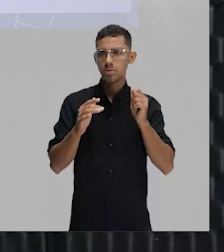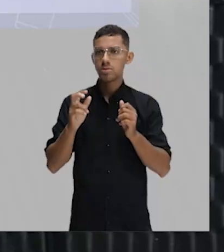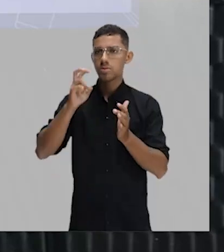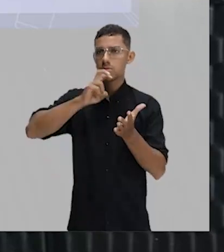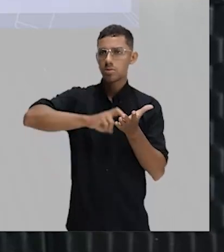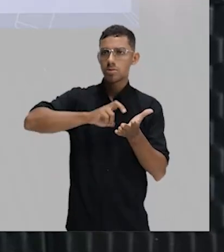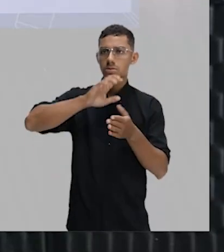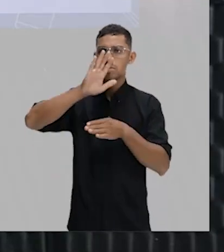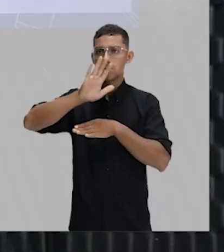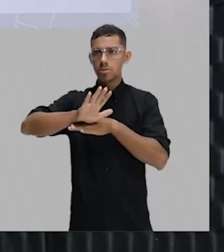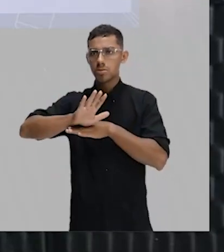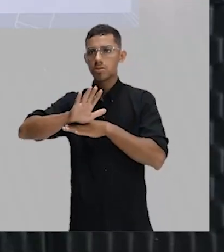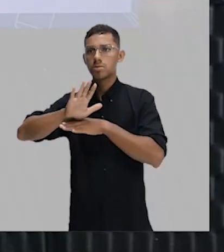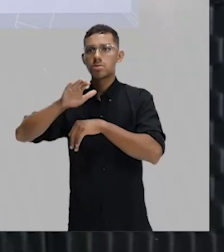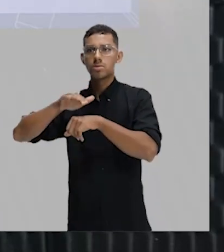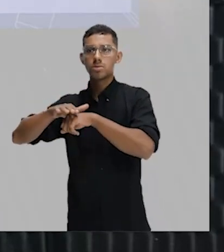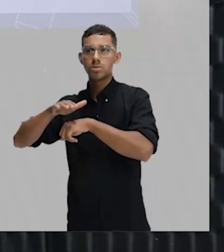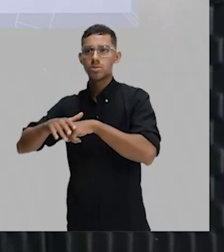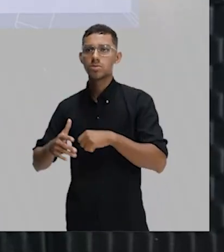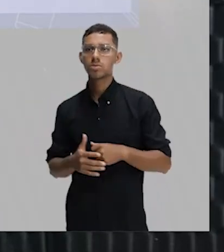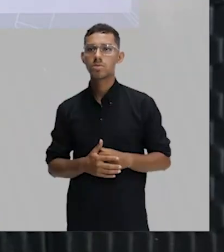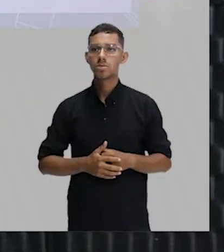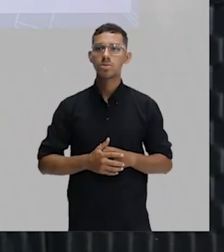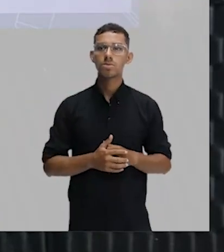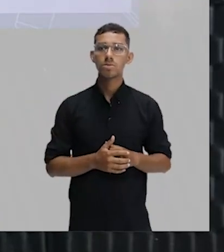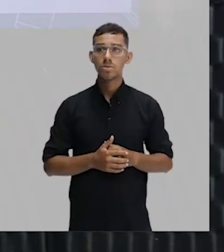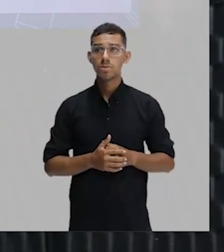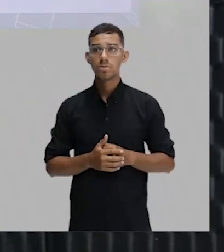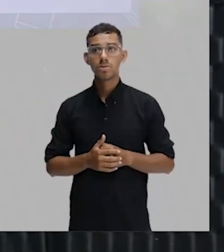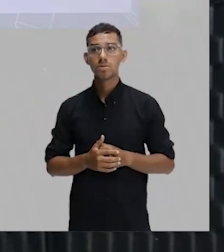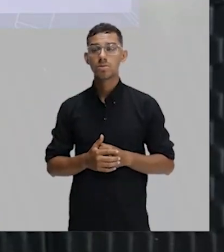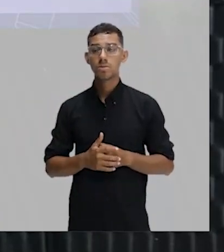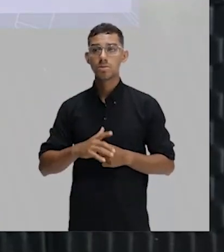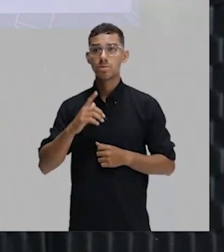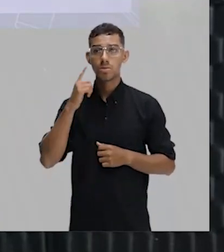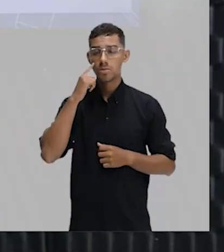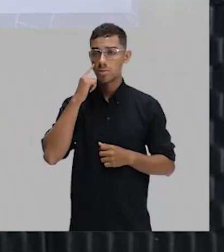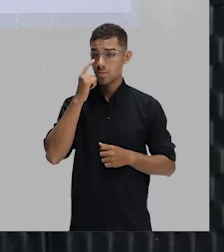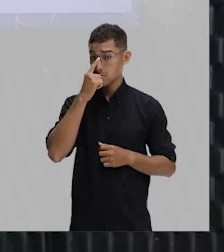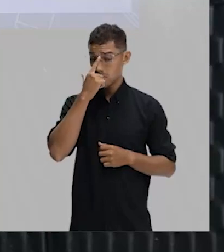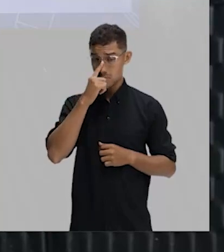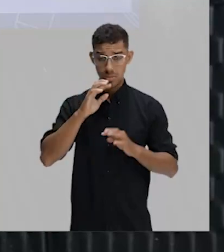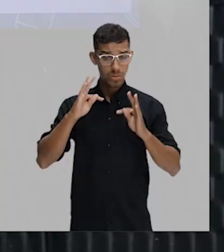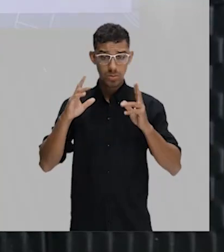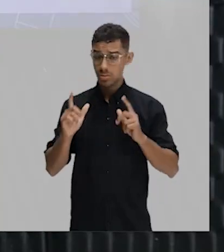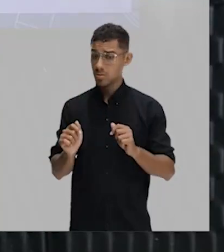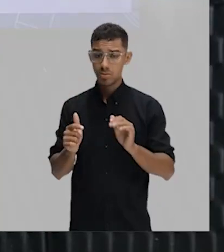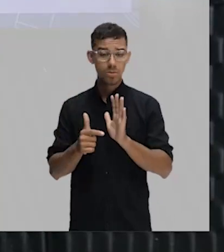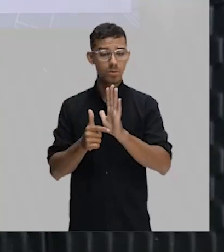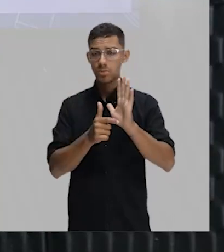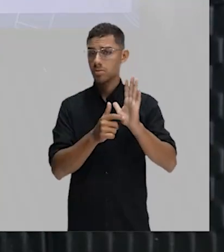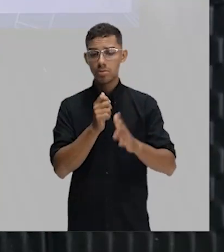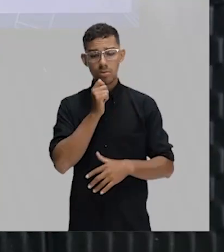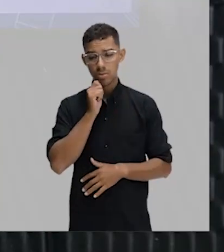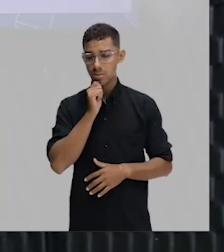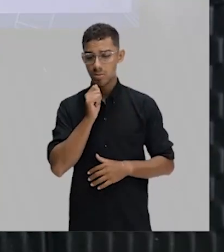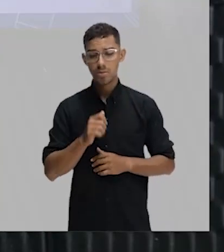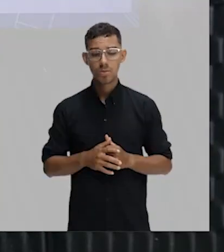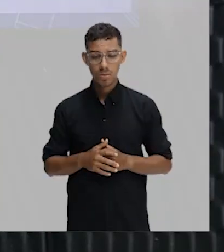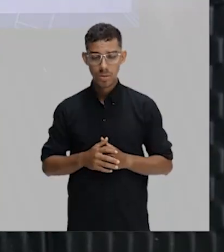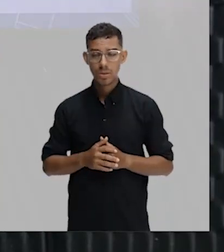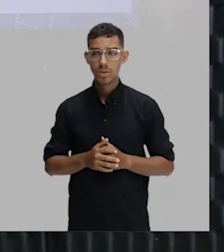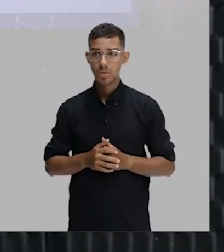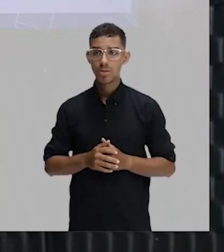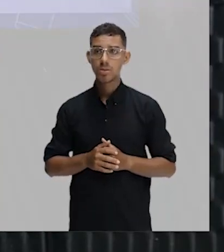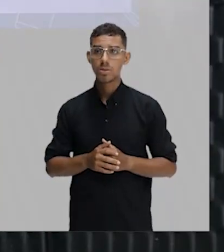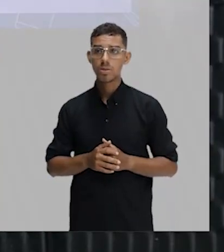noite, de madrugada, olhando obra por obra, para você ter noção, e nem todas estão expostas, nem metade das obras que são de